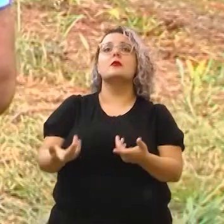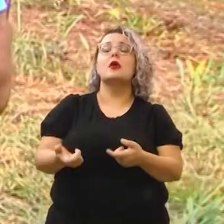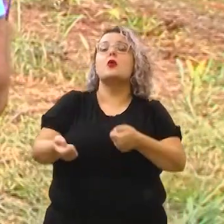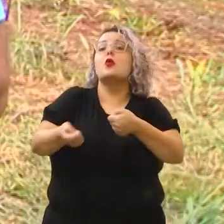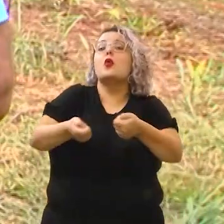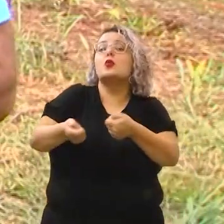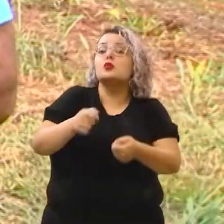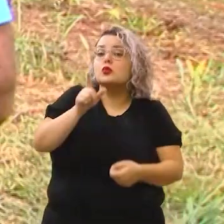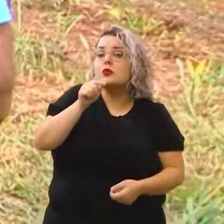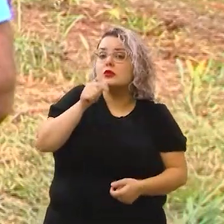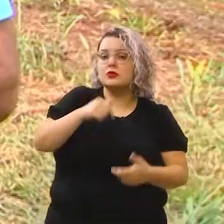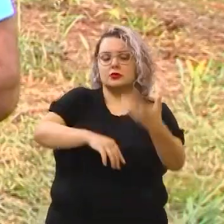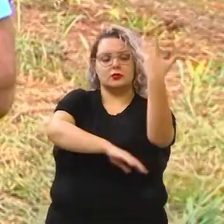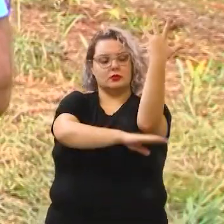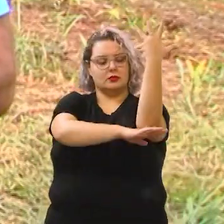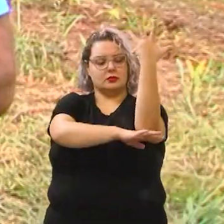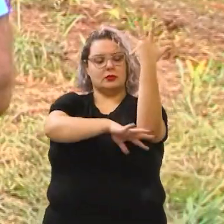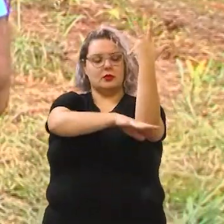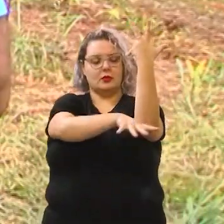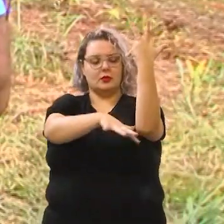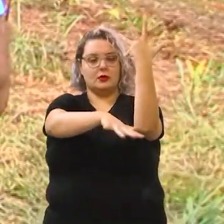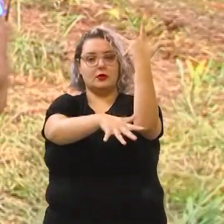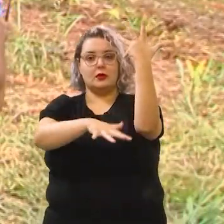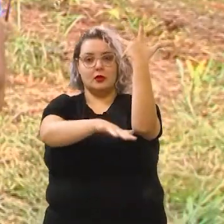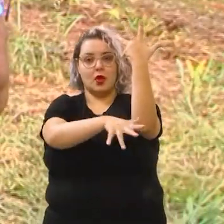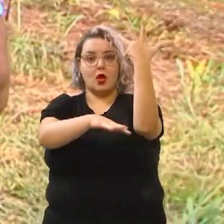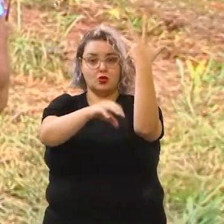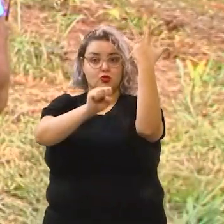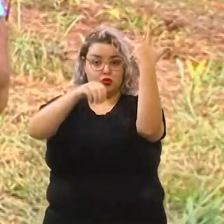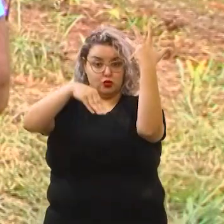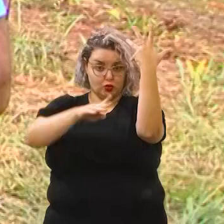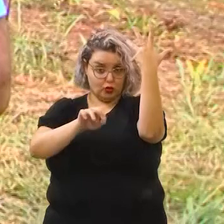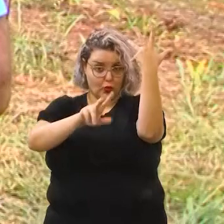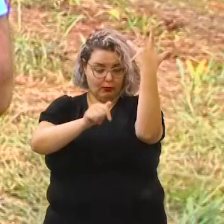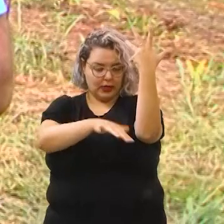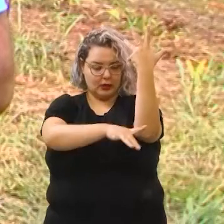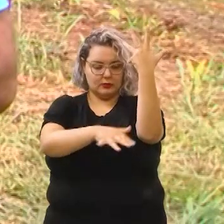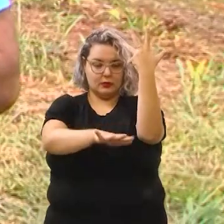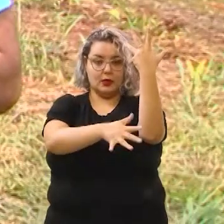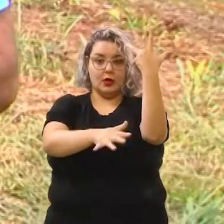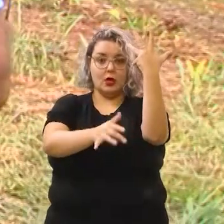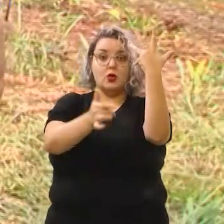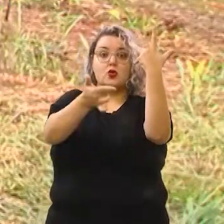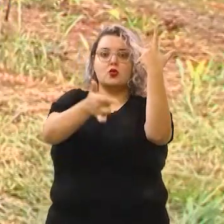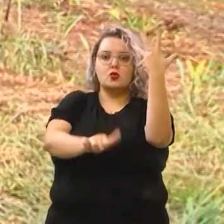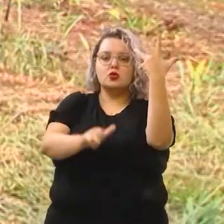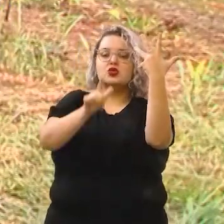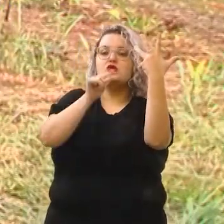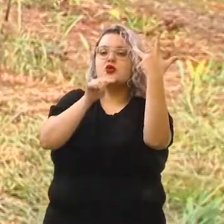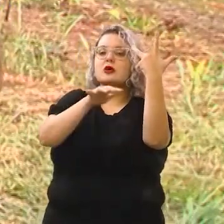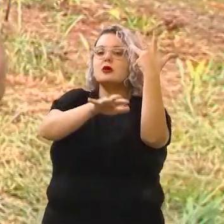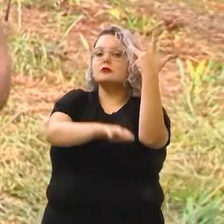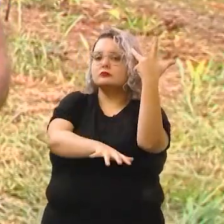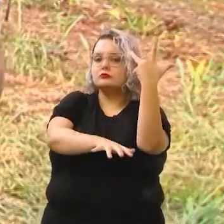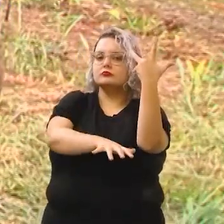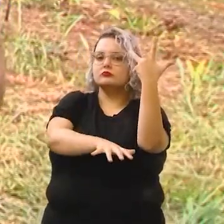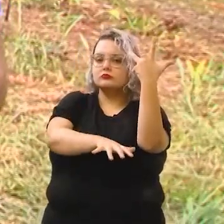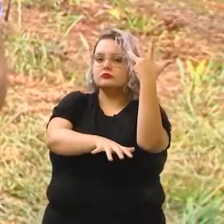né? Através do sombreamento, a árvore ela permite uma maior permanência da água nesse